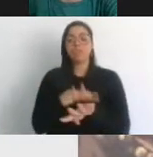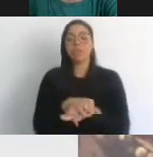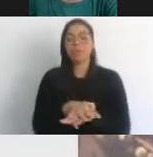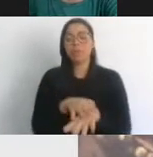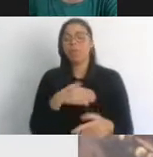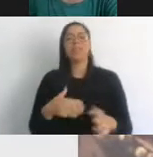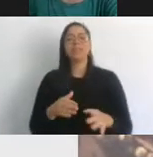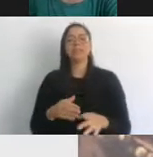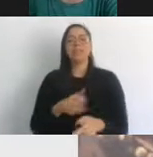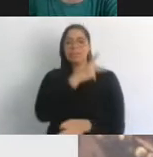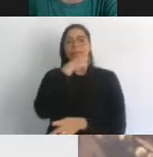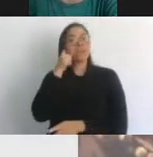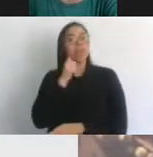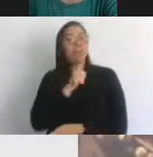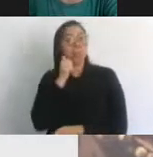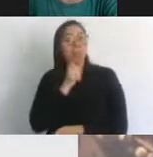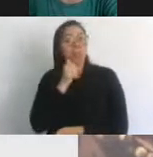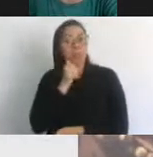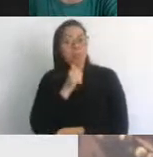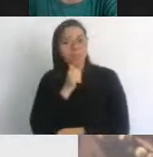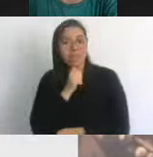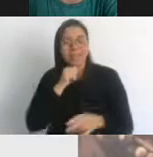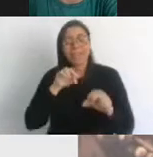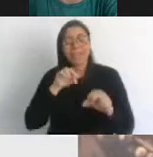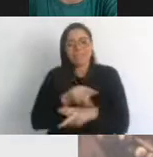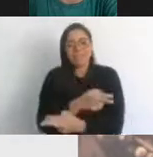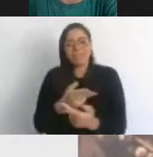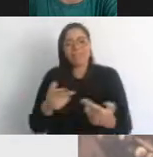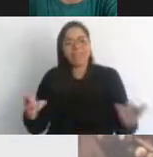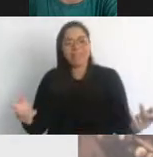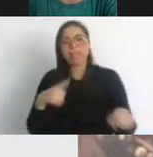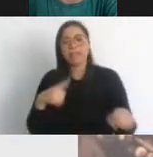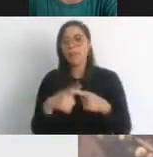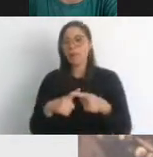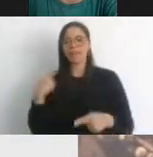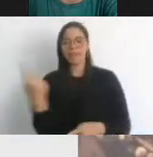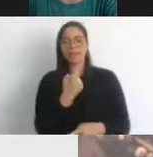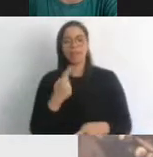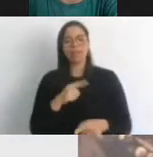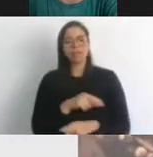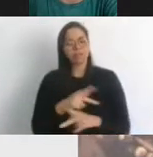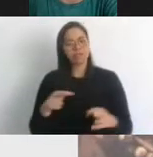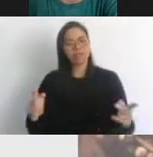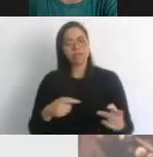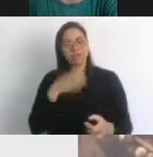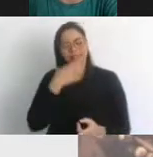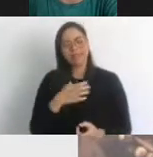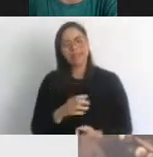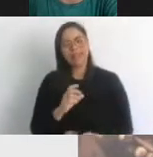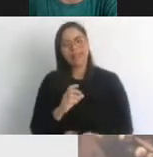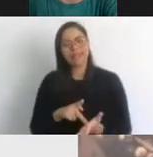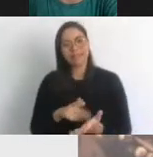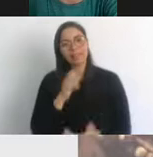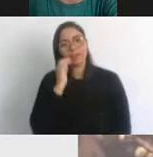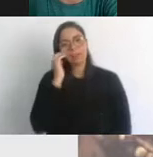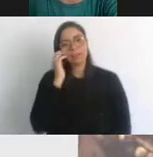as mulheres em seus em suas diversidades o que somos muito diversas né gente é um negócio sério é